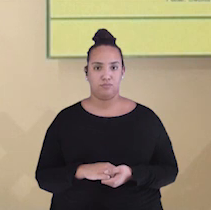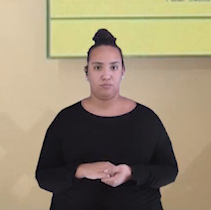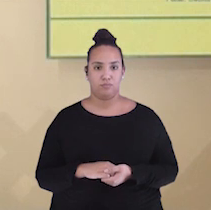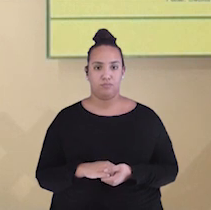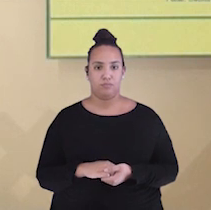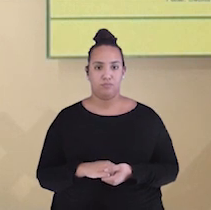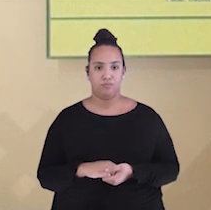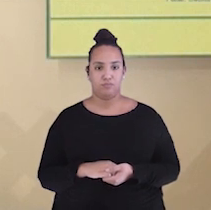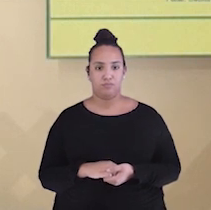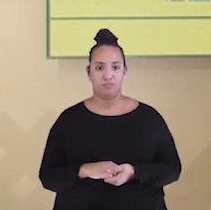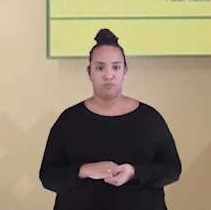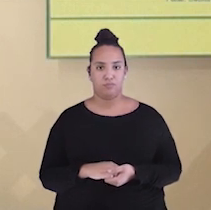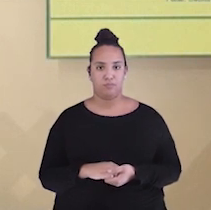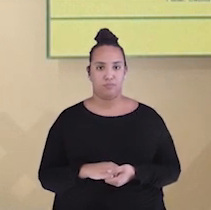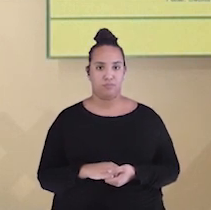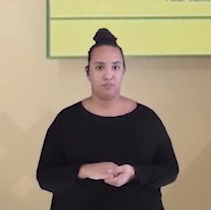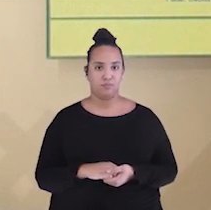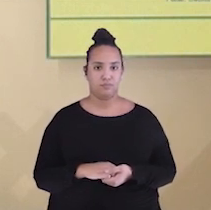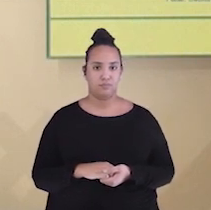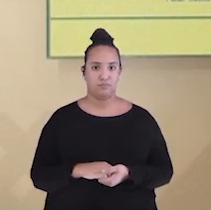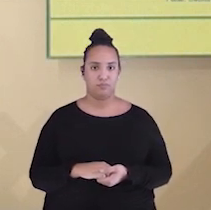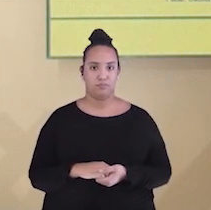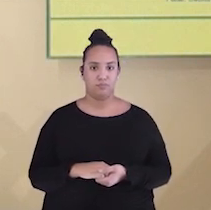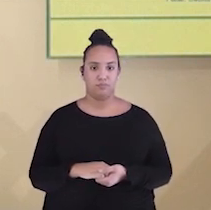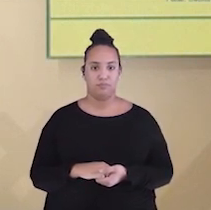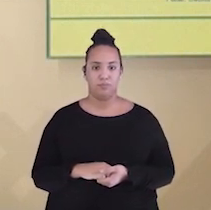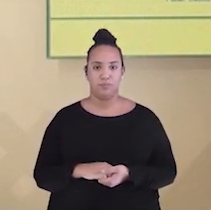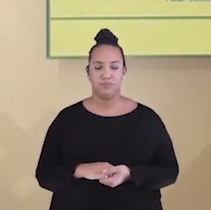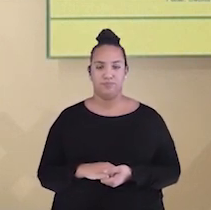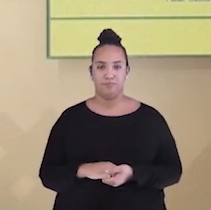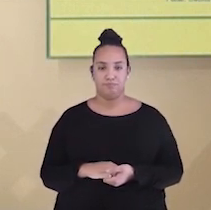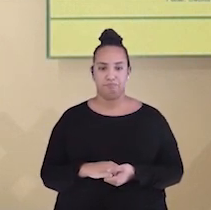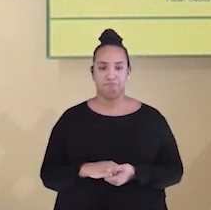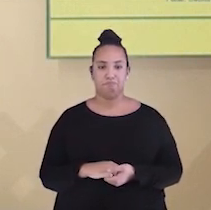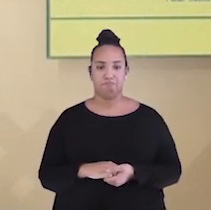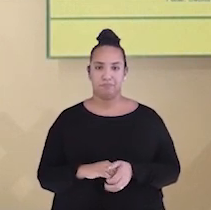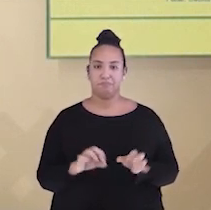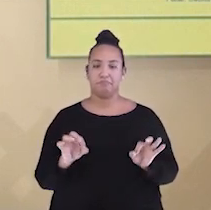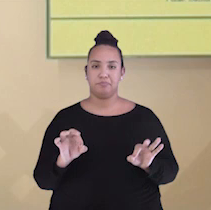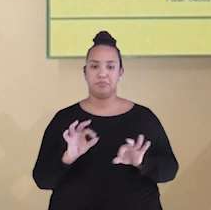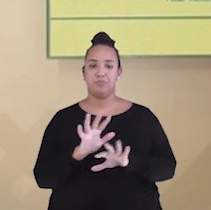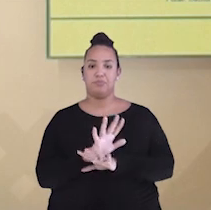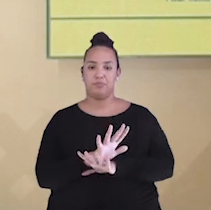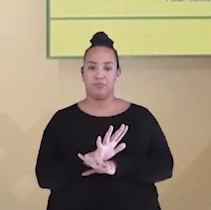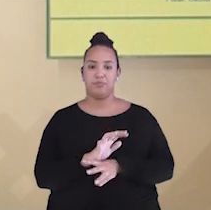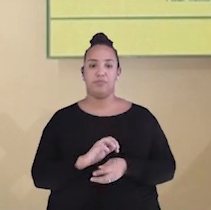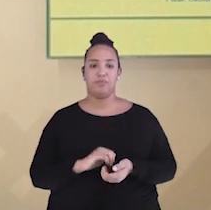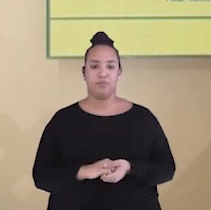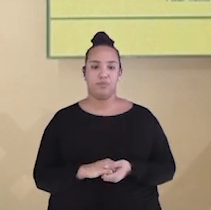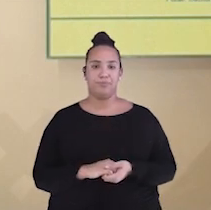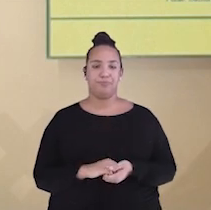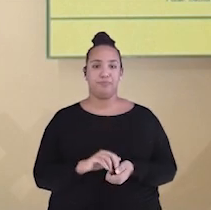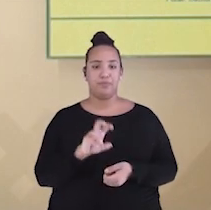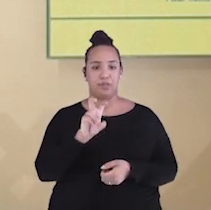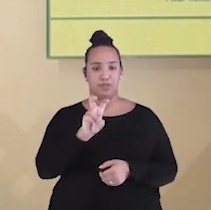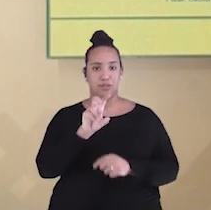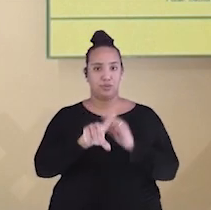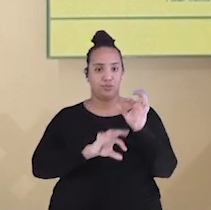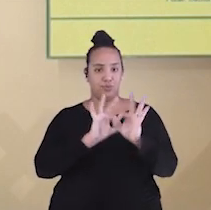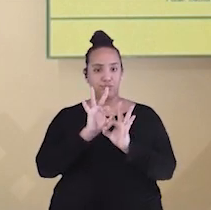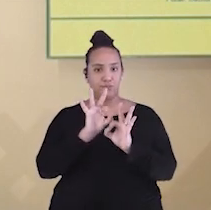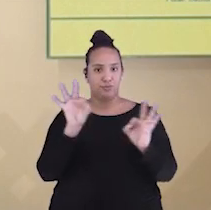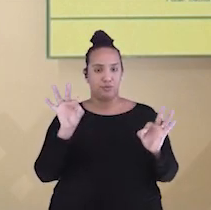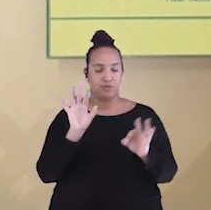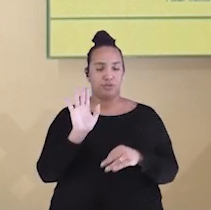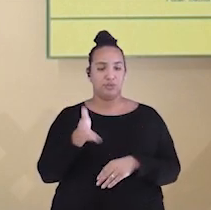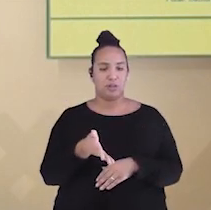Foi, professora Bia? Foi. Ó, Isso. eu terminei meus 5 nós. pra Seus fazer o 5 bonequinho. nós.